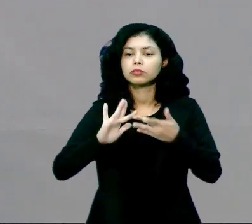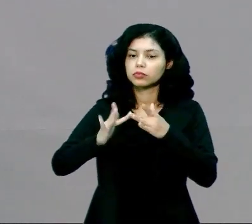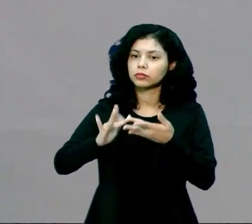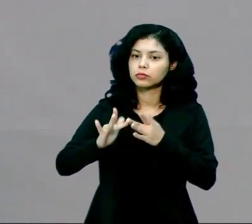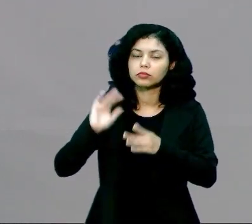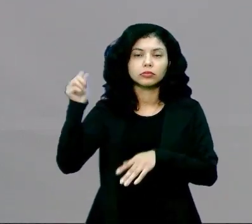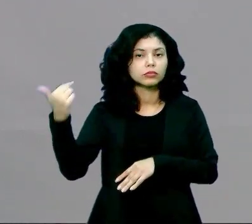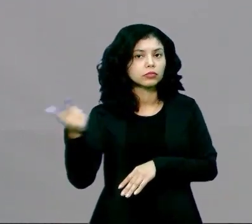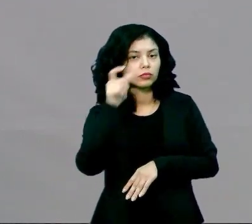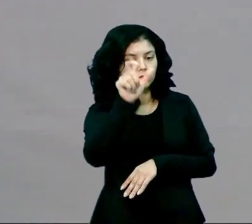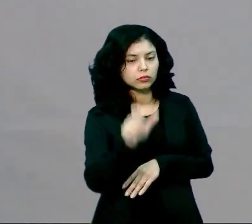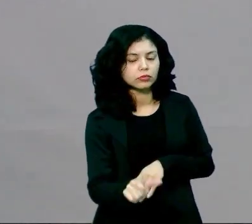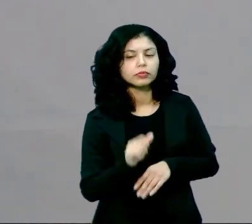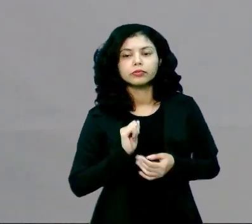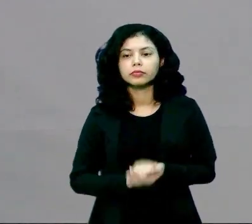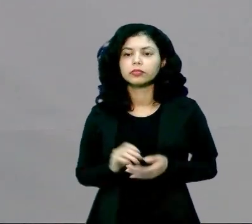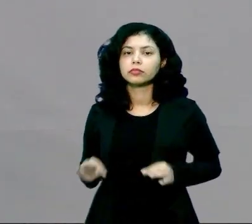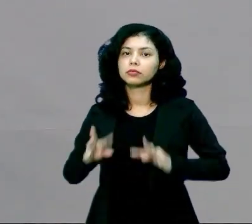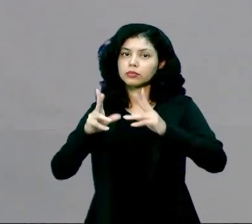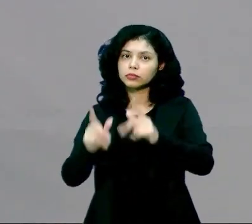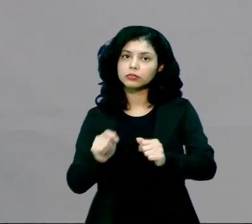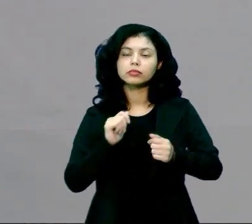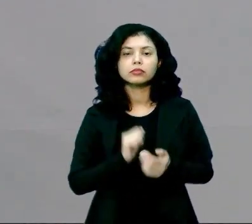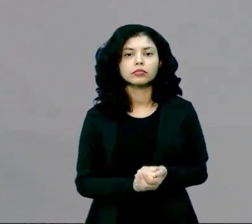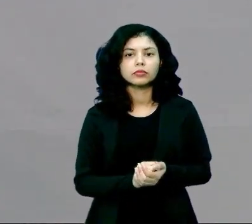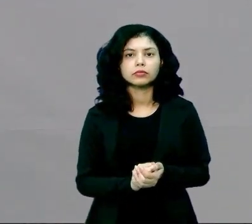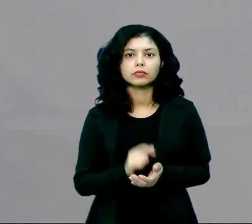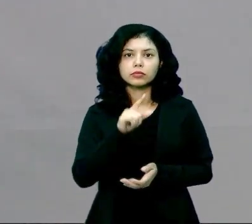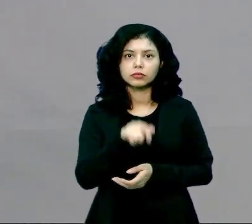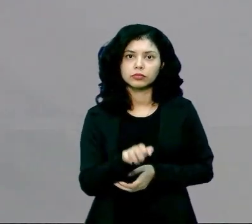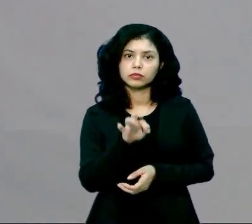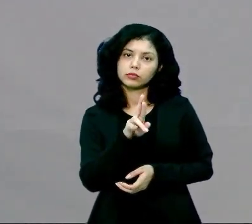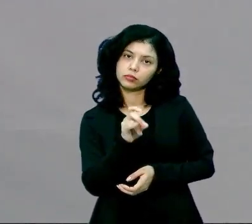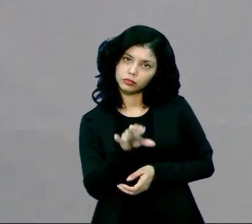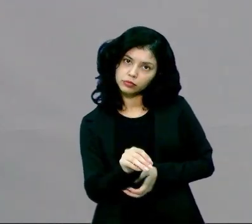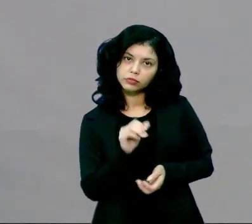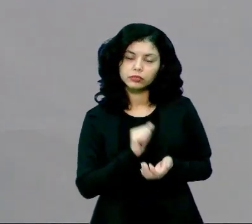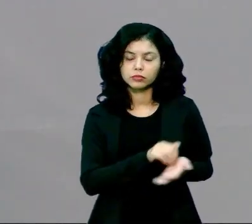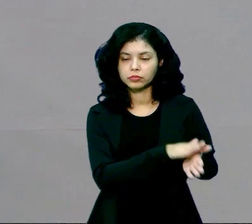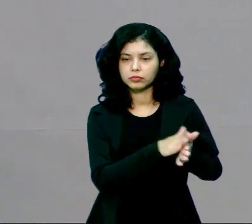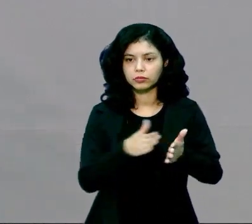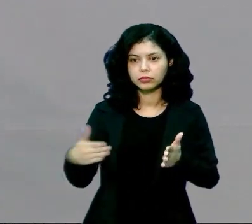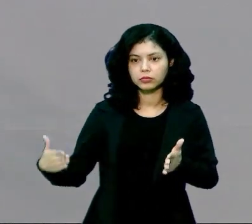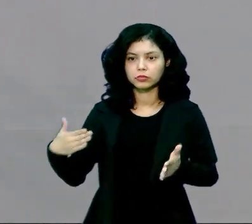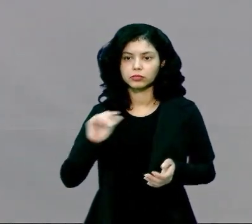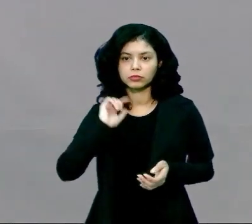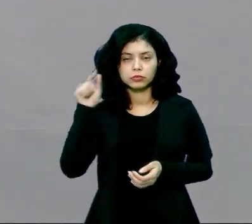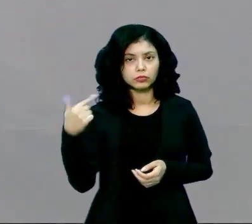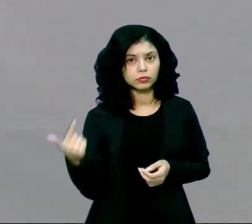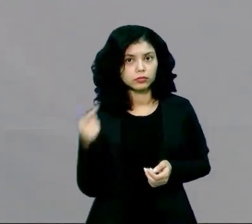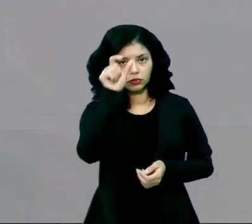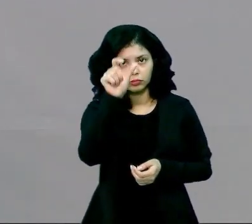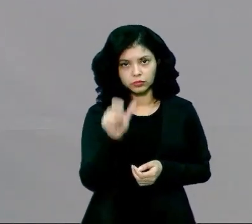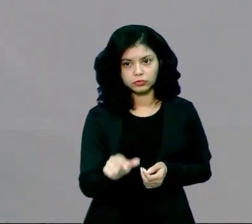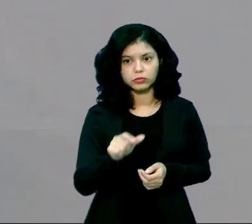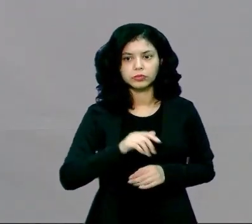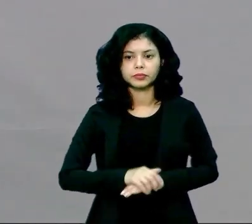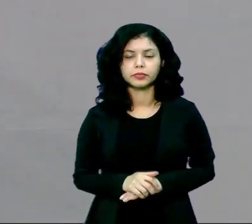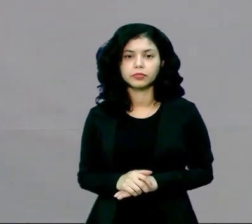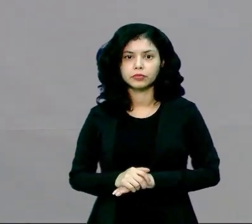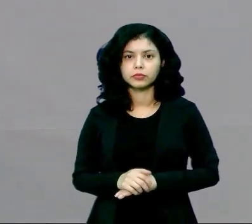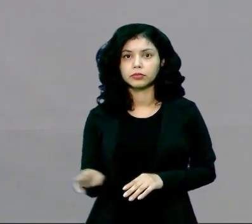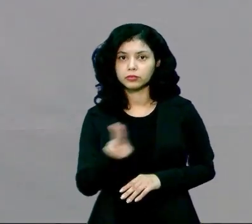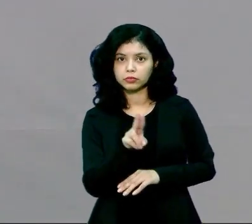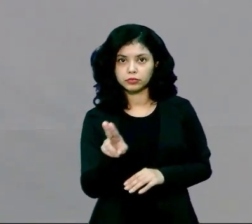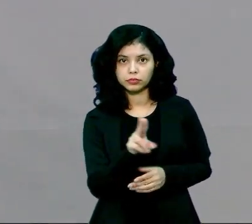outros personagens. Então toda a trama, todo o enredo, ele perpassa, né, por outros personagens, que